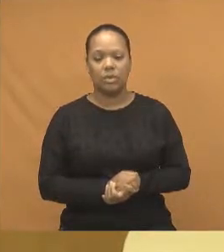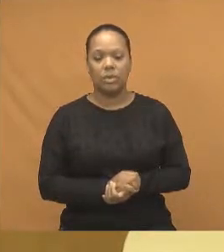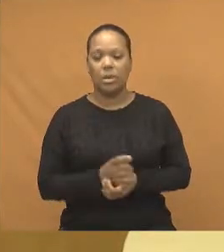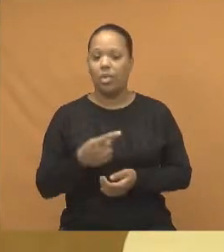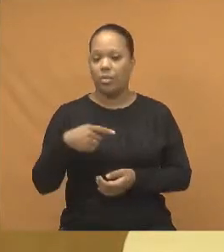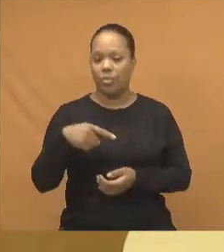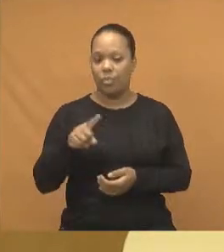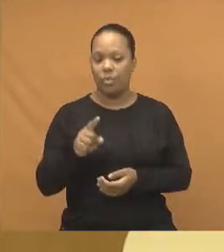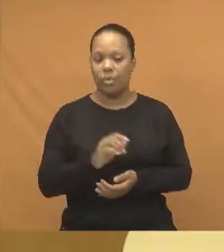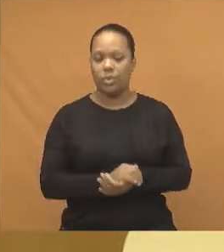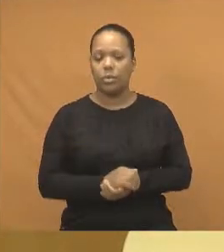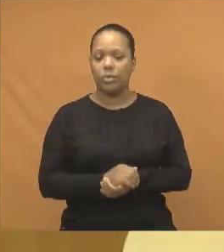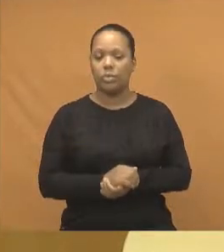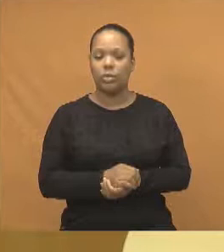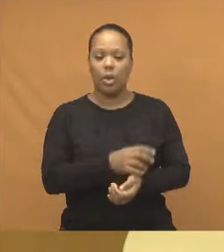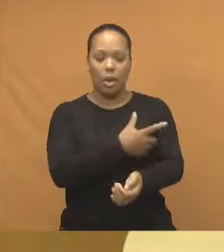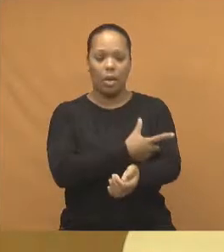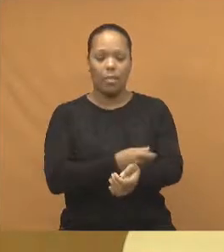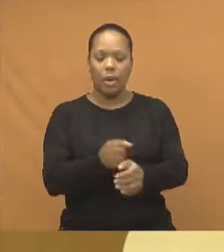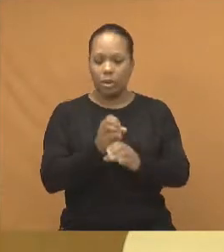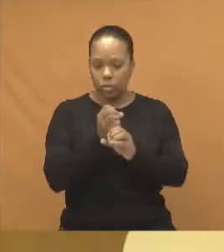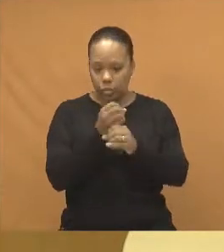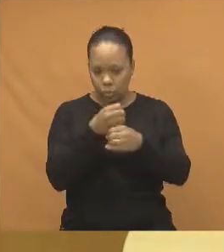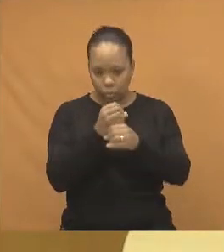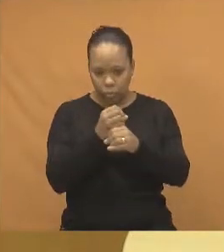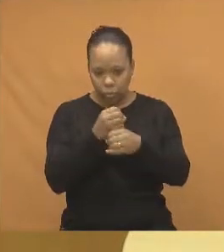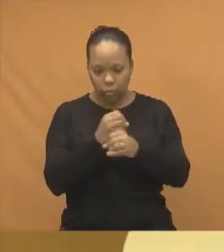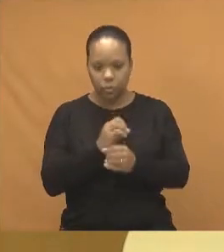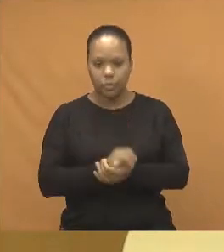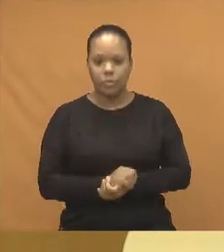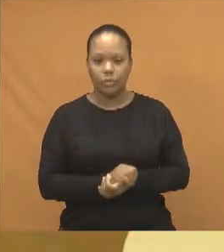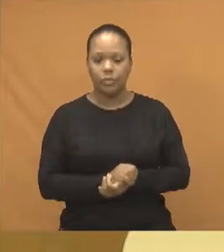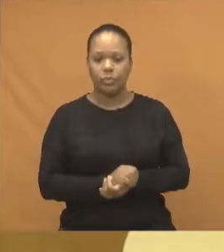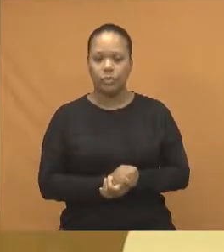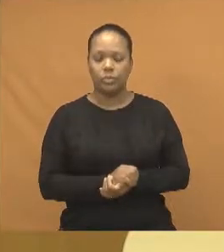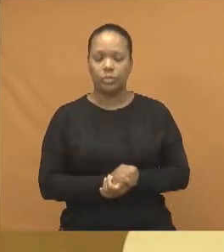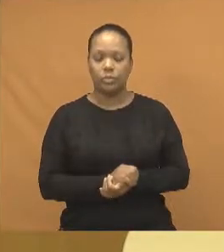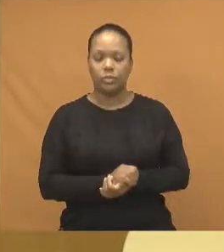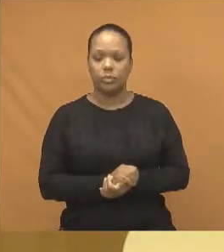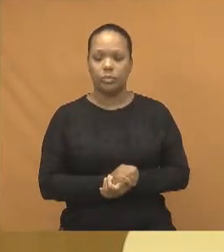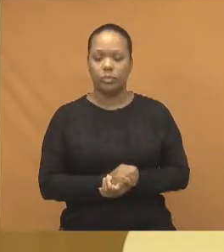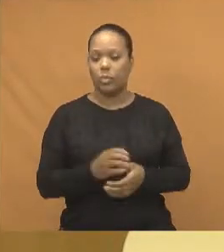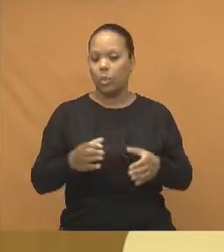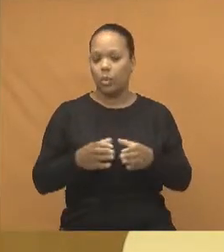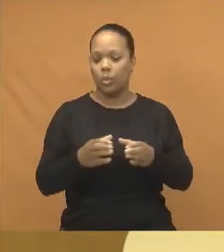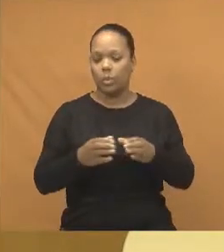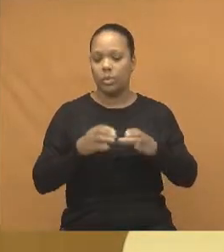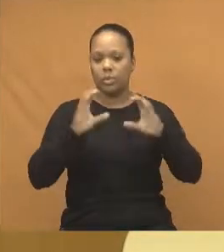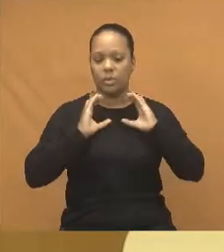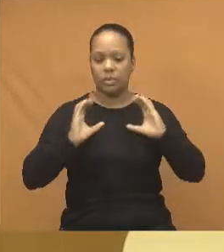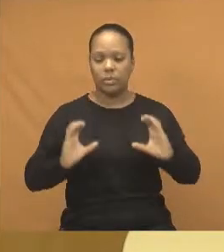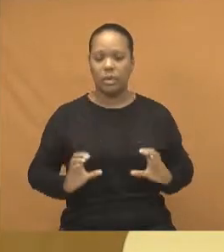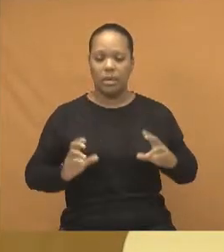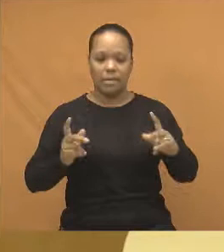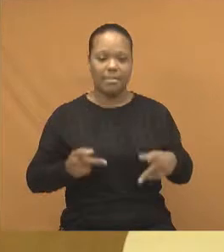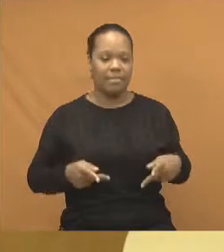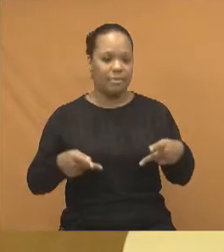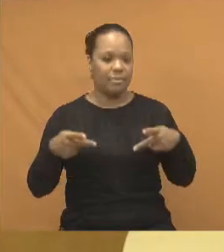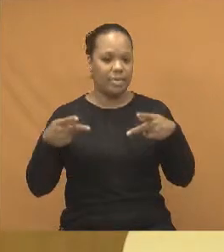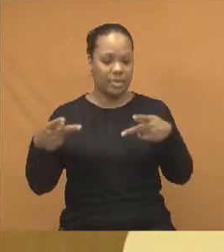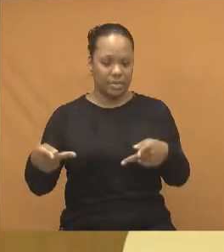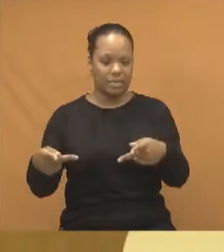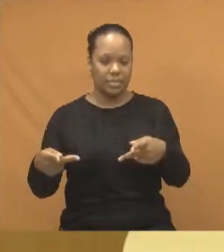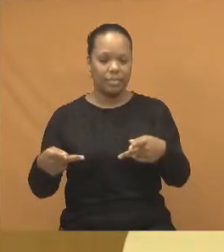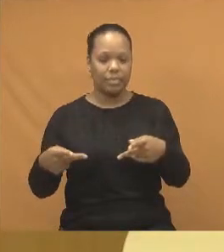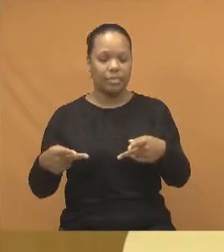tive enquanto a gente é da Comissão de Cidadania, a doutora Márcia, o Arildo. Nós fomos conhecer e visitar o laboratório da